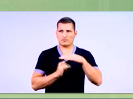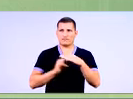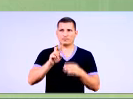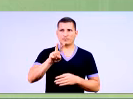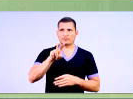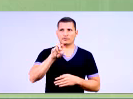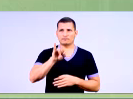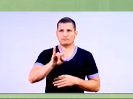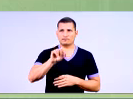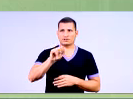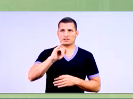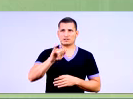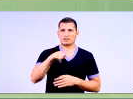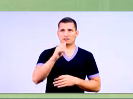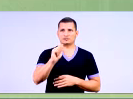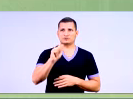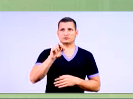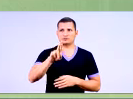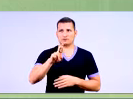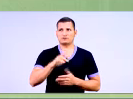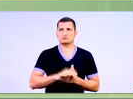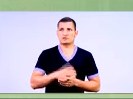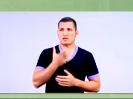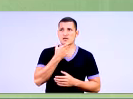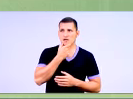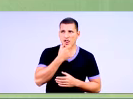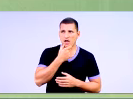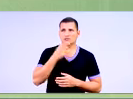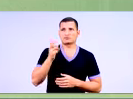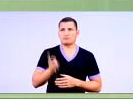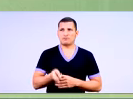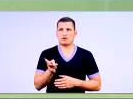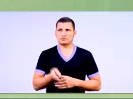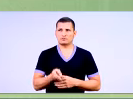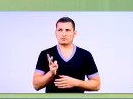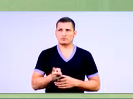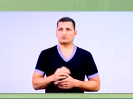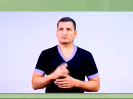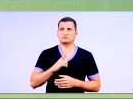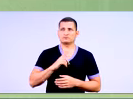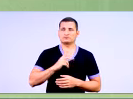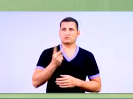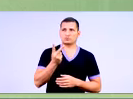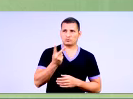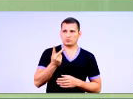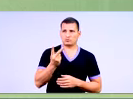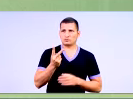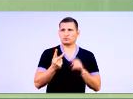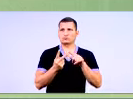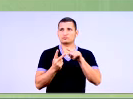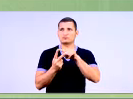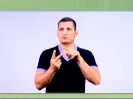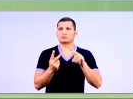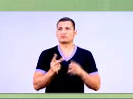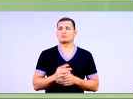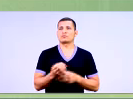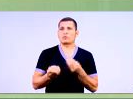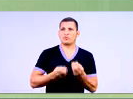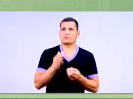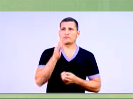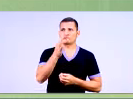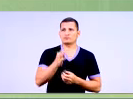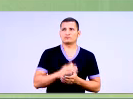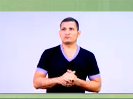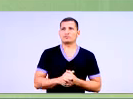informal. Em inglês é a mesma maneira, há 2 maneiras de dizer isso, o futuro. O